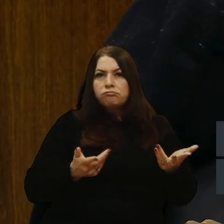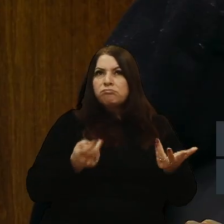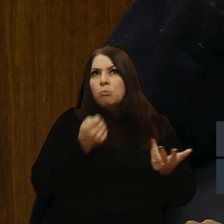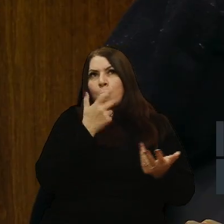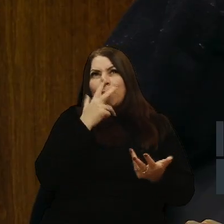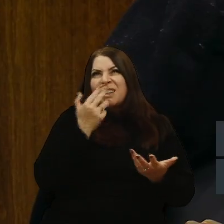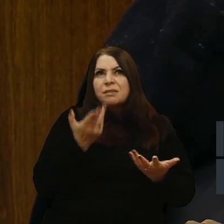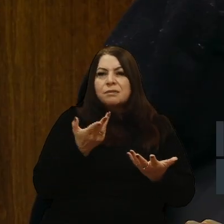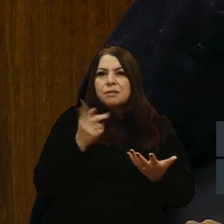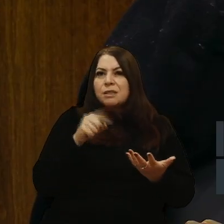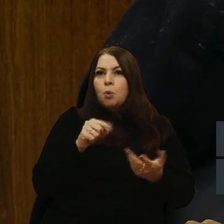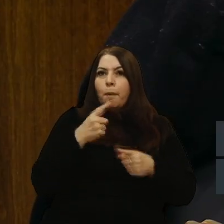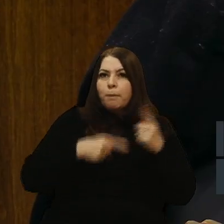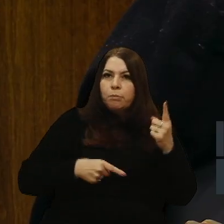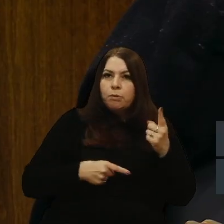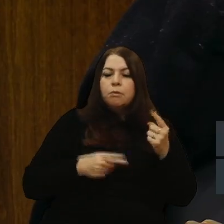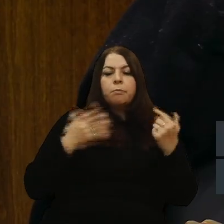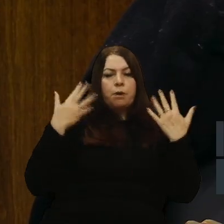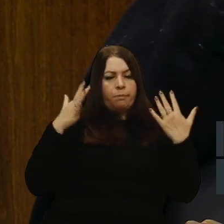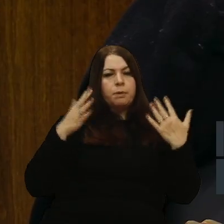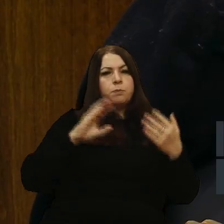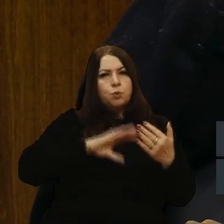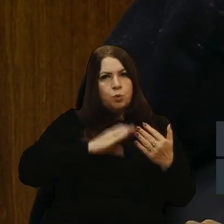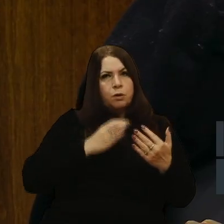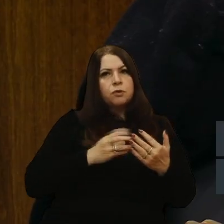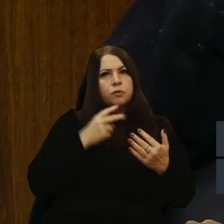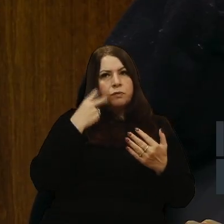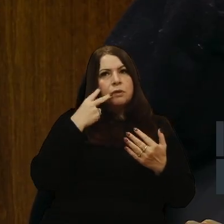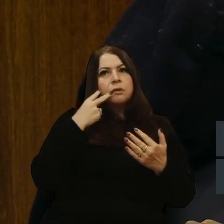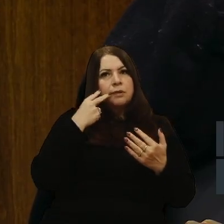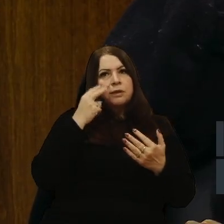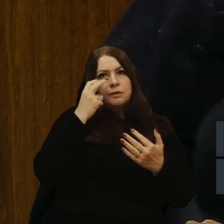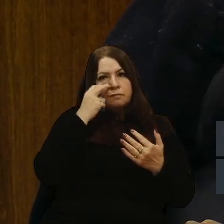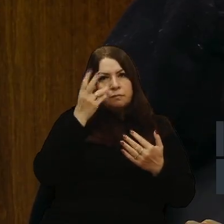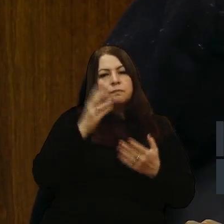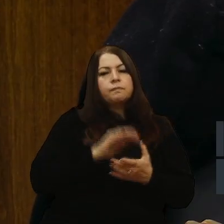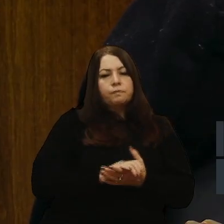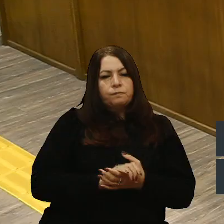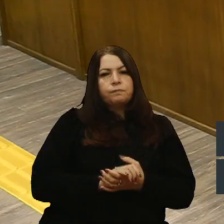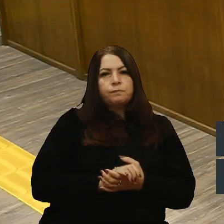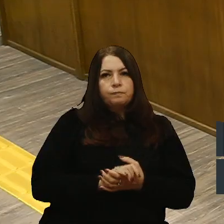parece que não é proibido. Então, parabéns pela coragem, vereadora Andressa, de enfrentar essas questões.